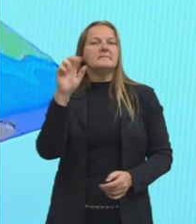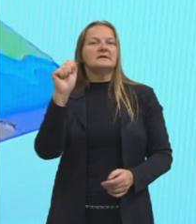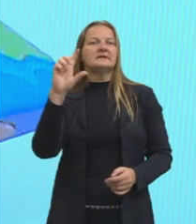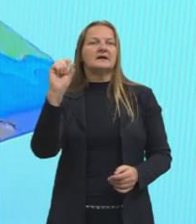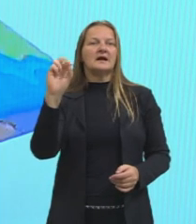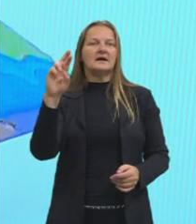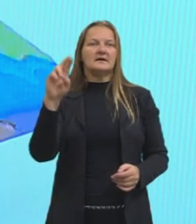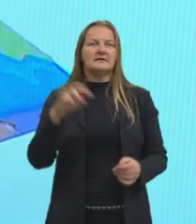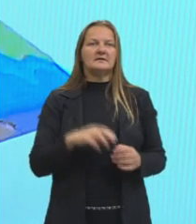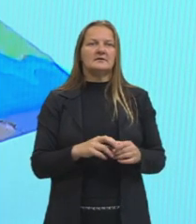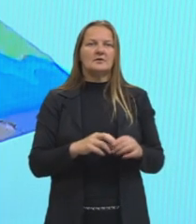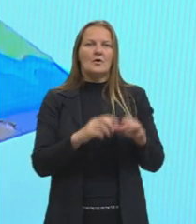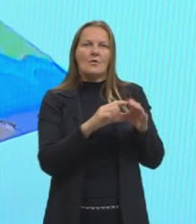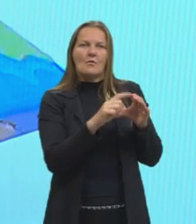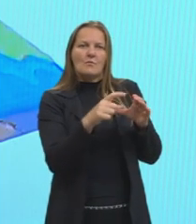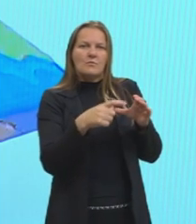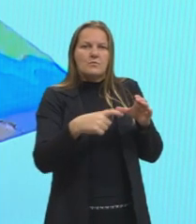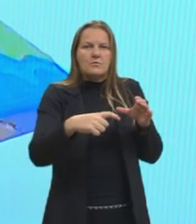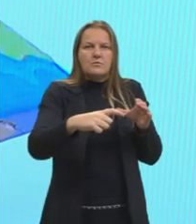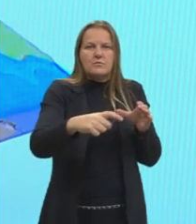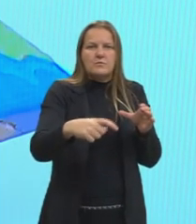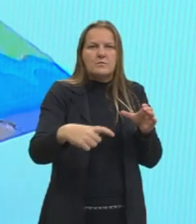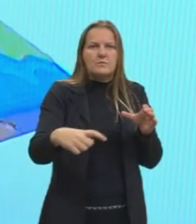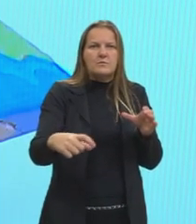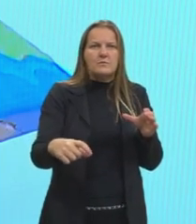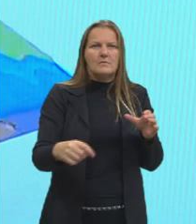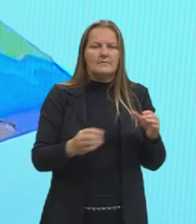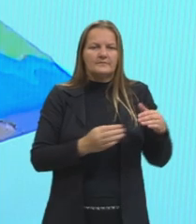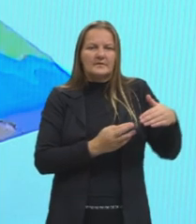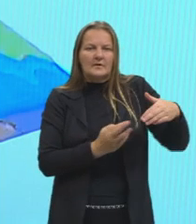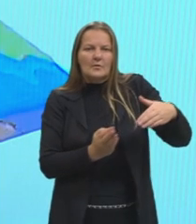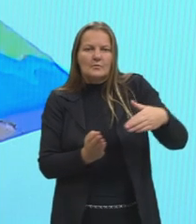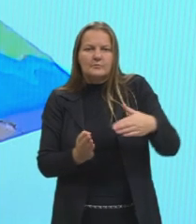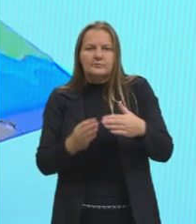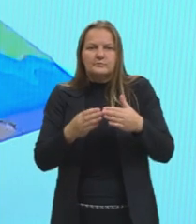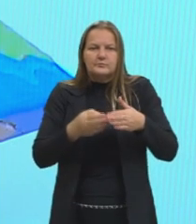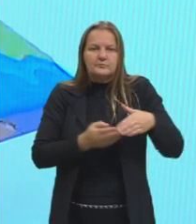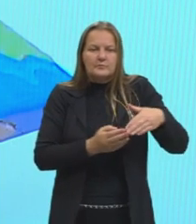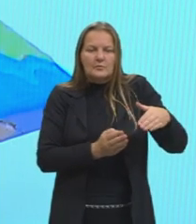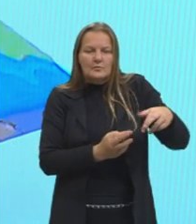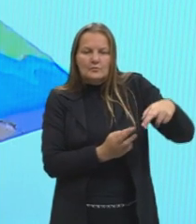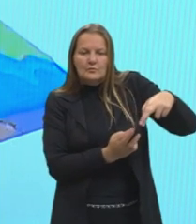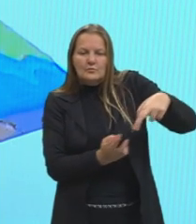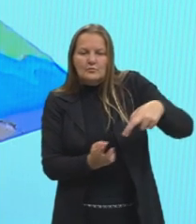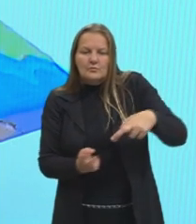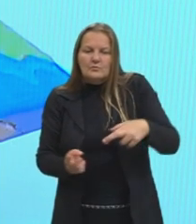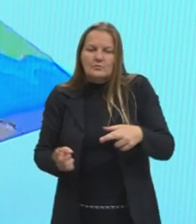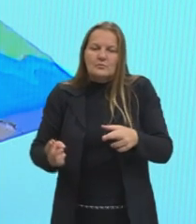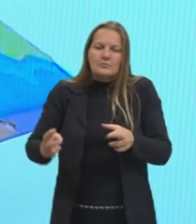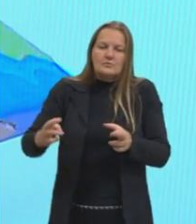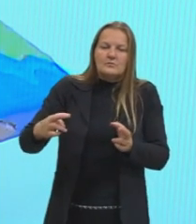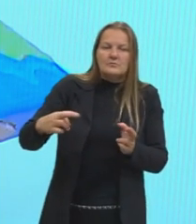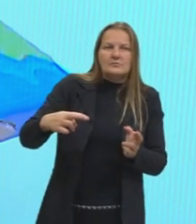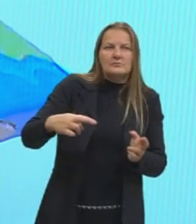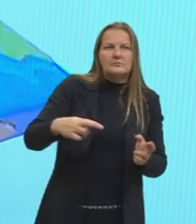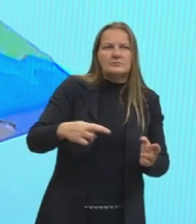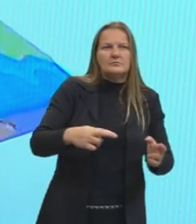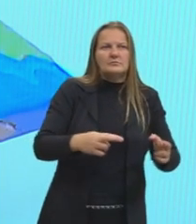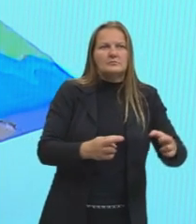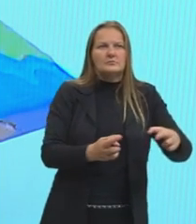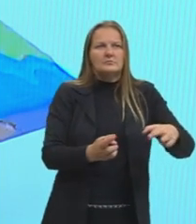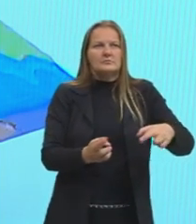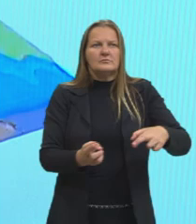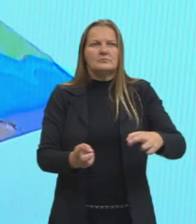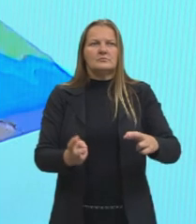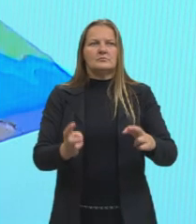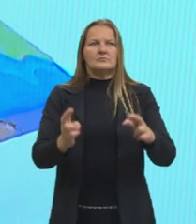gurizada tá olha que mostra Exatamente isso esse meandros são voltas né que esse rio vai se locomovendo pela pela